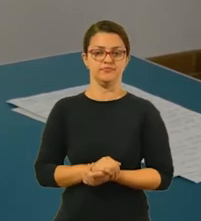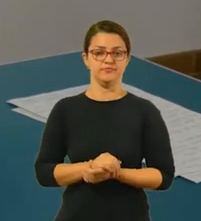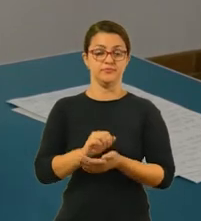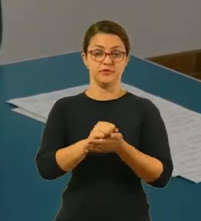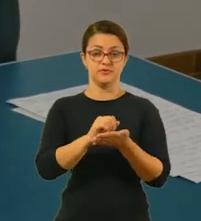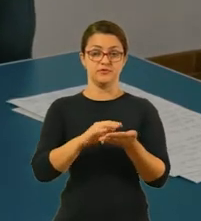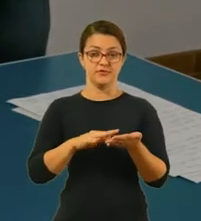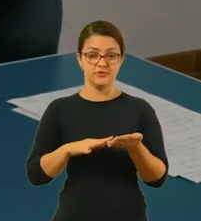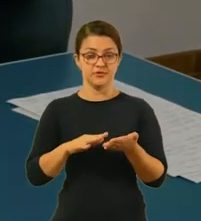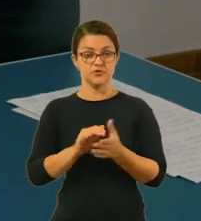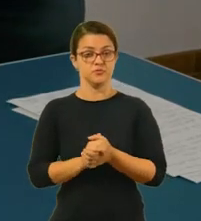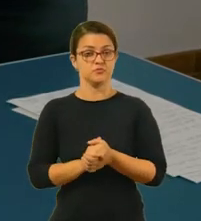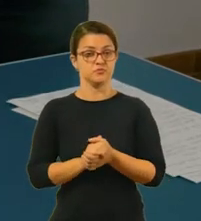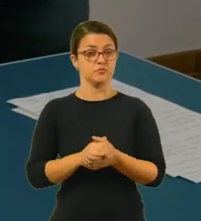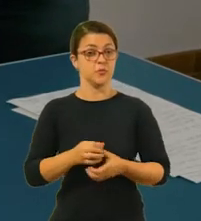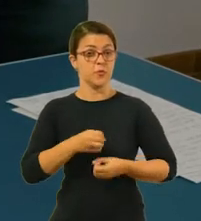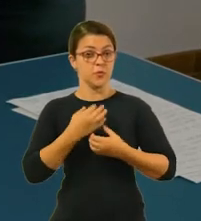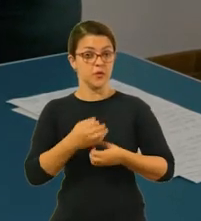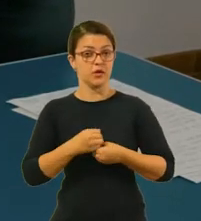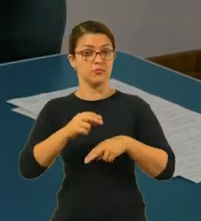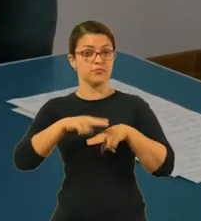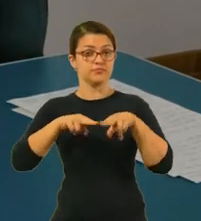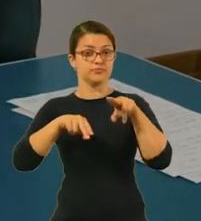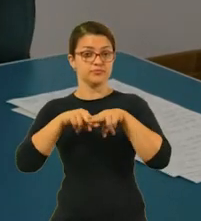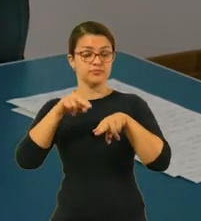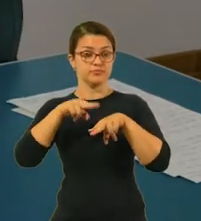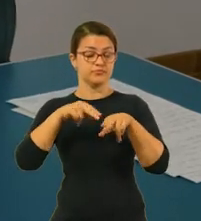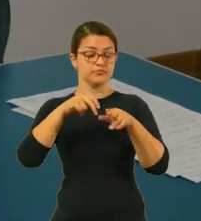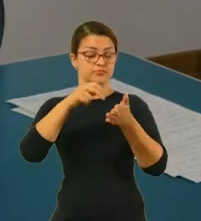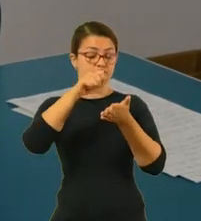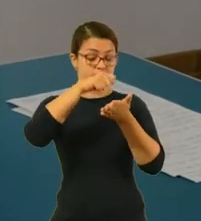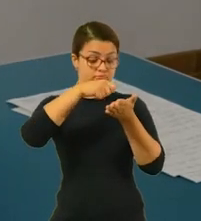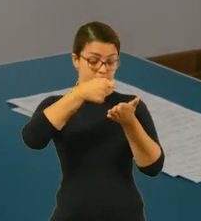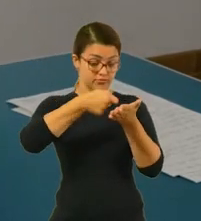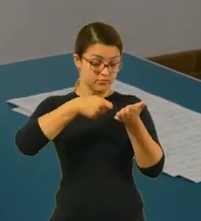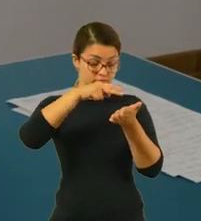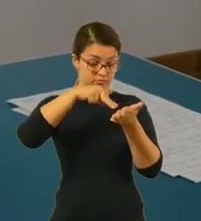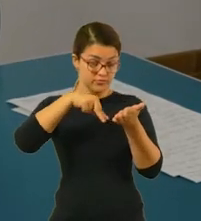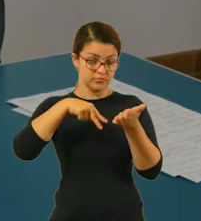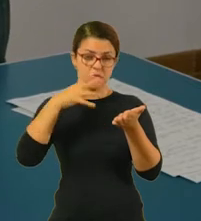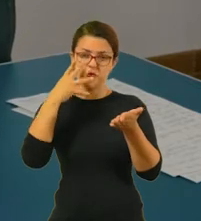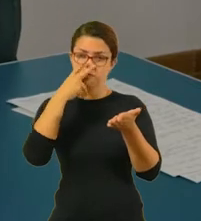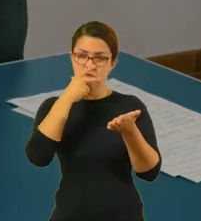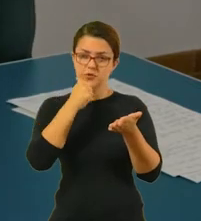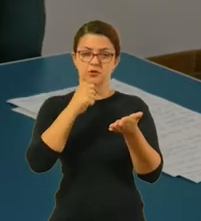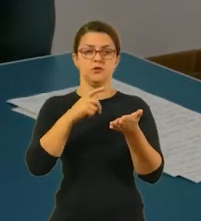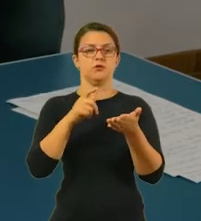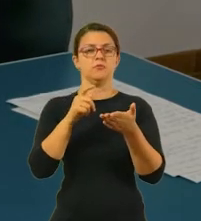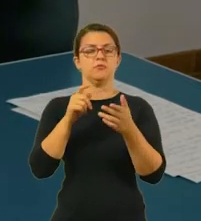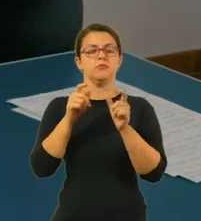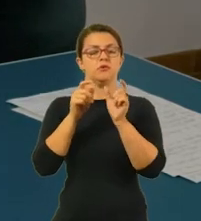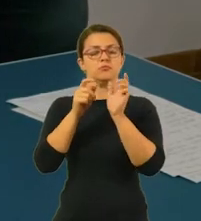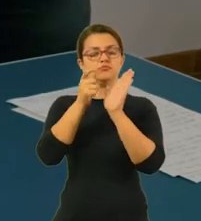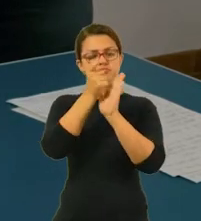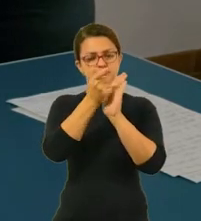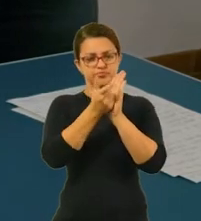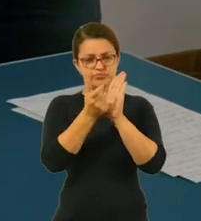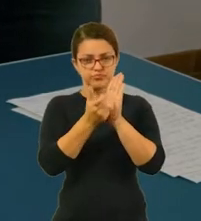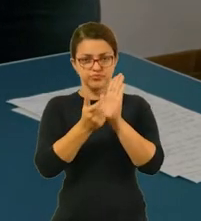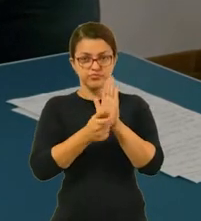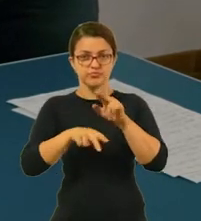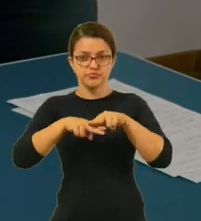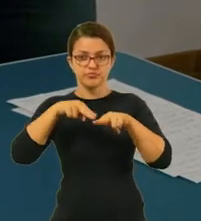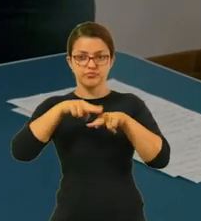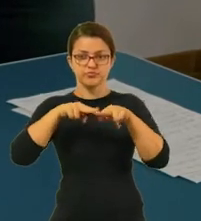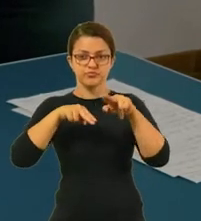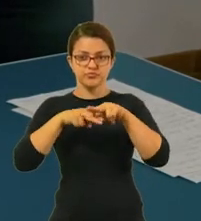2, poema na fogueira. Coloque o poema lido por você na fogueira. Crie uma fogueira bem bonita. Divida o poema em estrofes e monte sua fogueira.